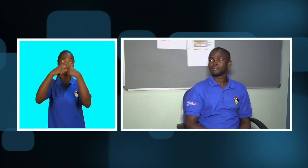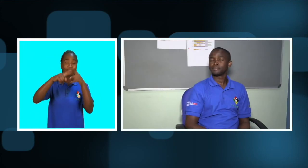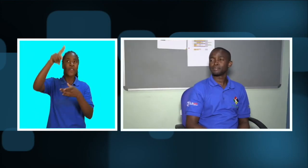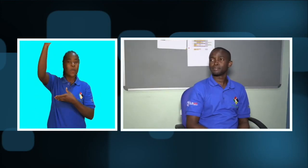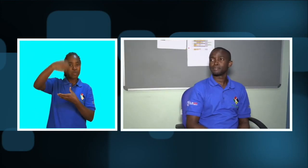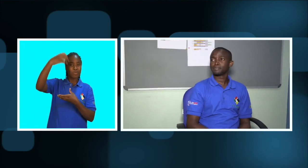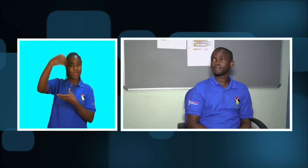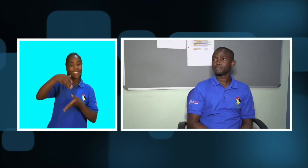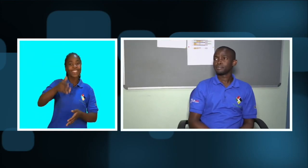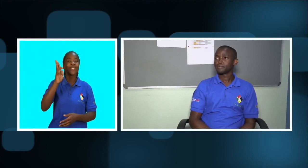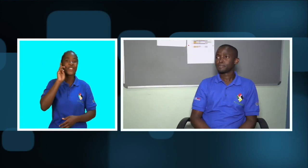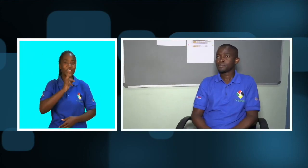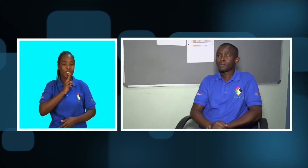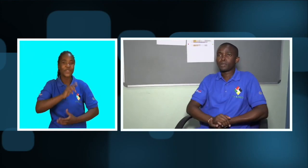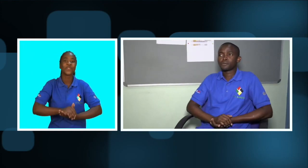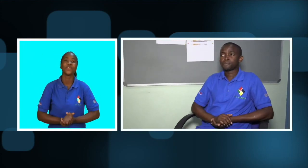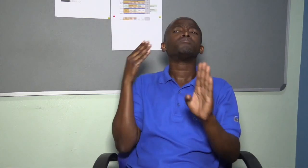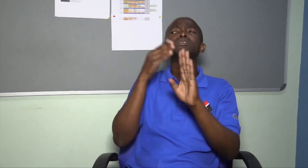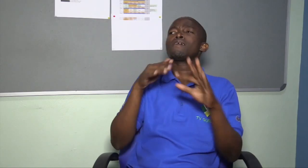deste órgão.